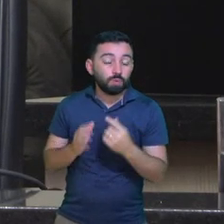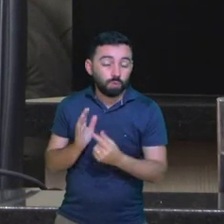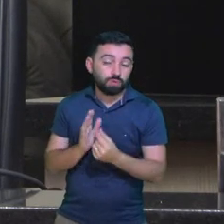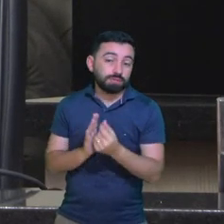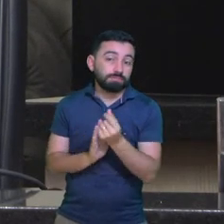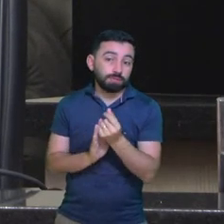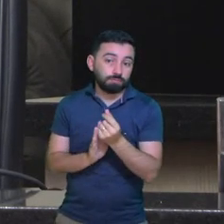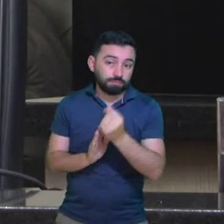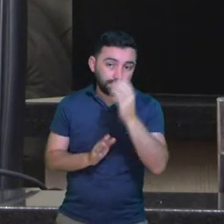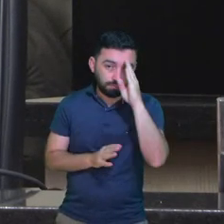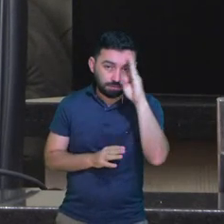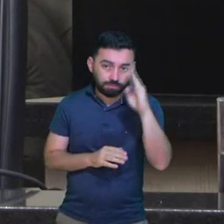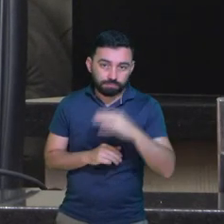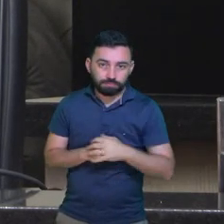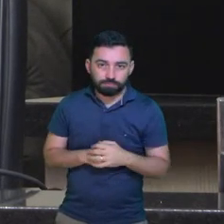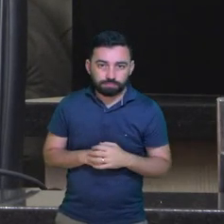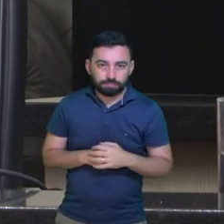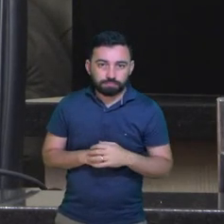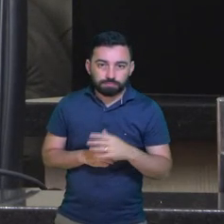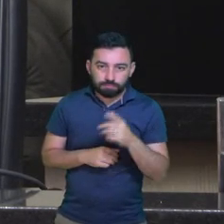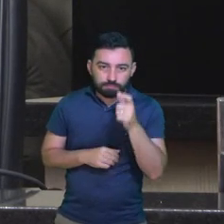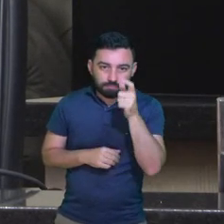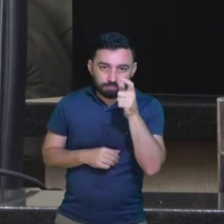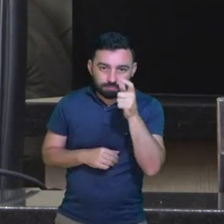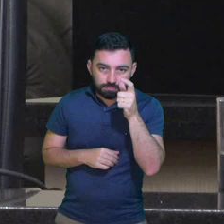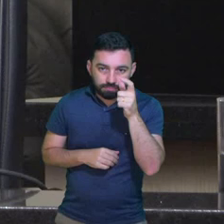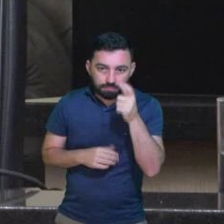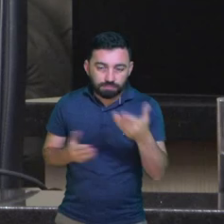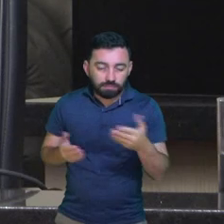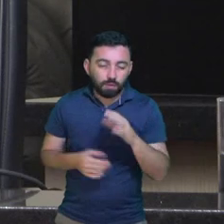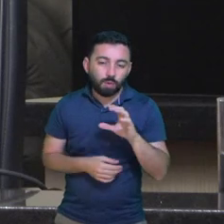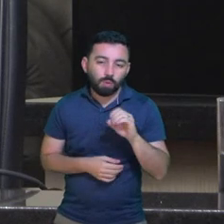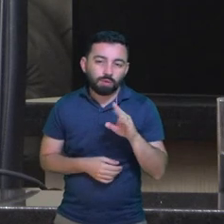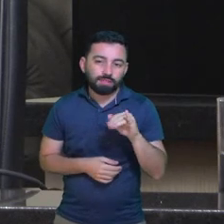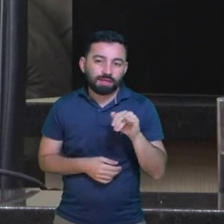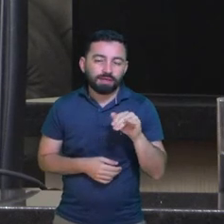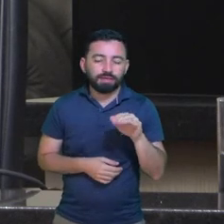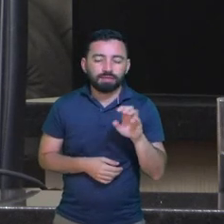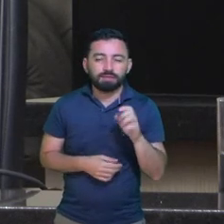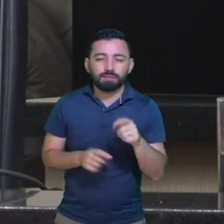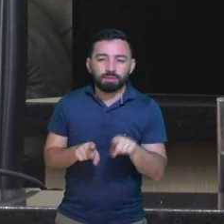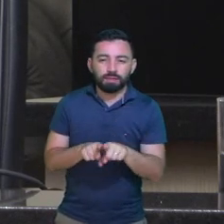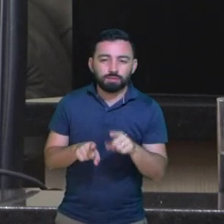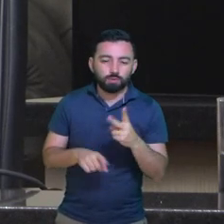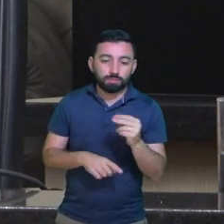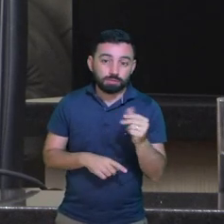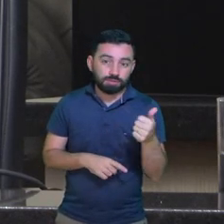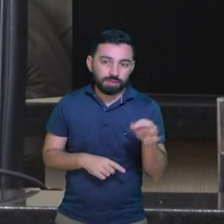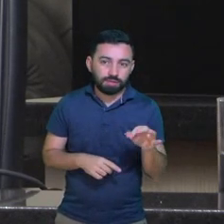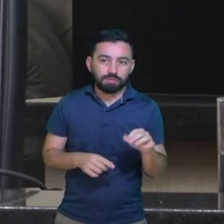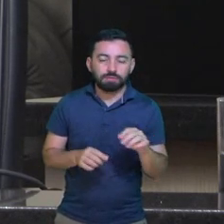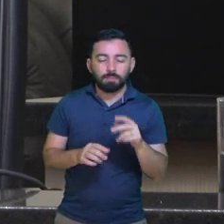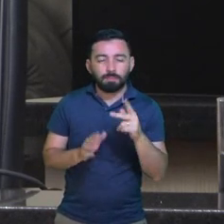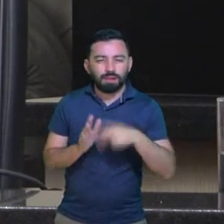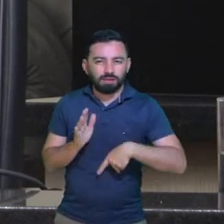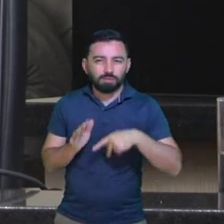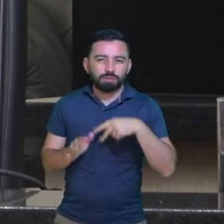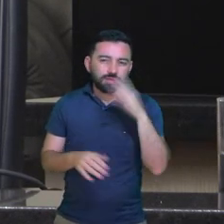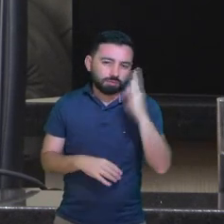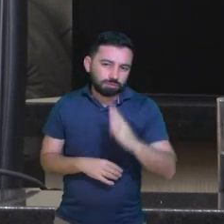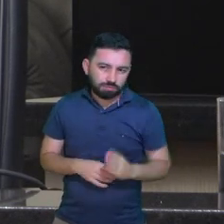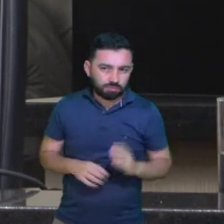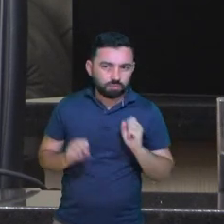né acompanhamos o a né a conai 2010 o plano nacional de educação né as